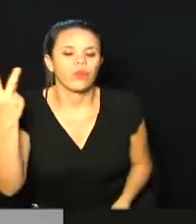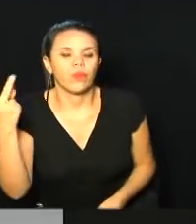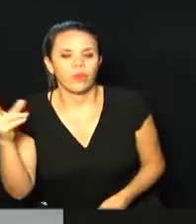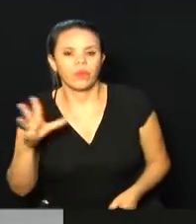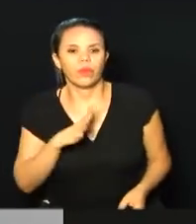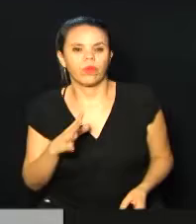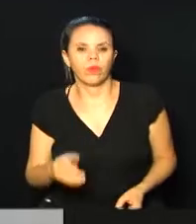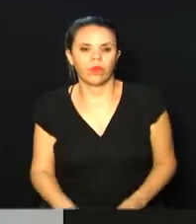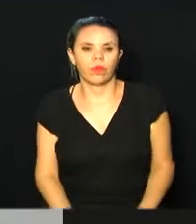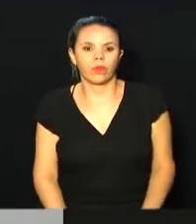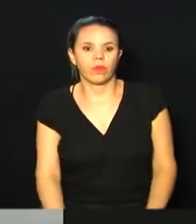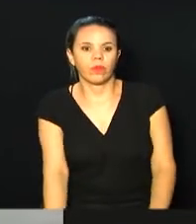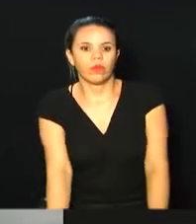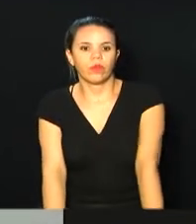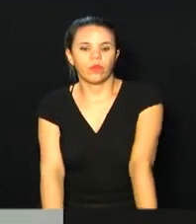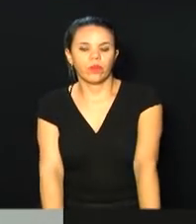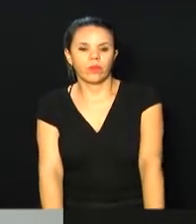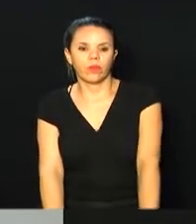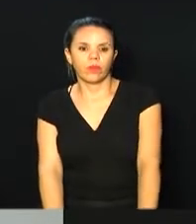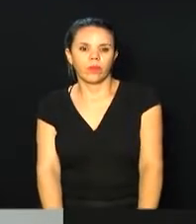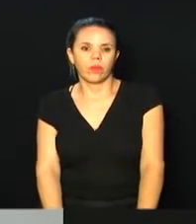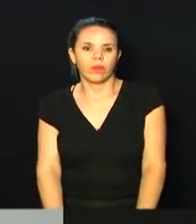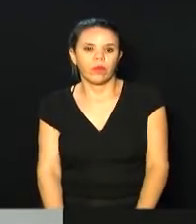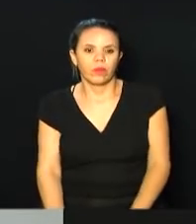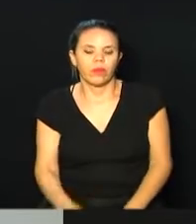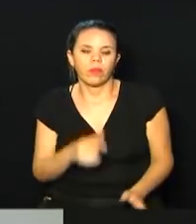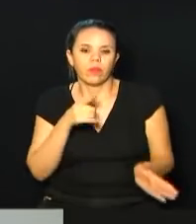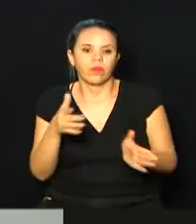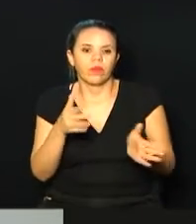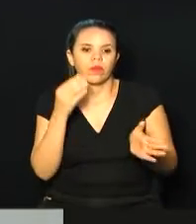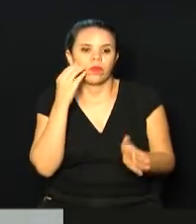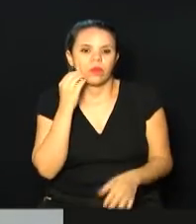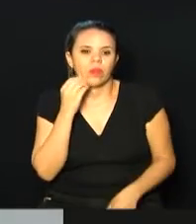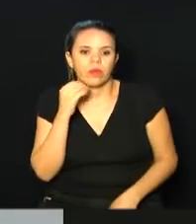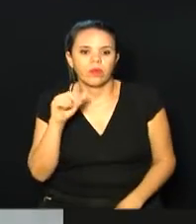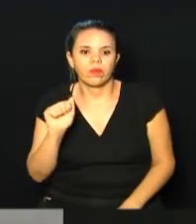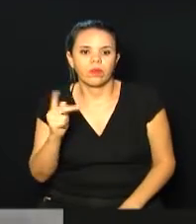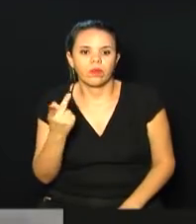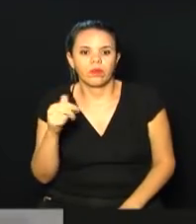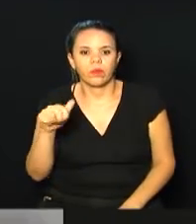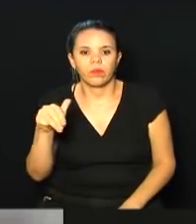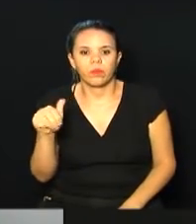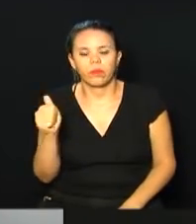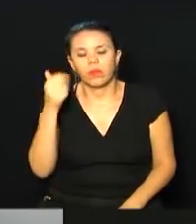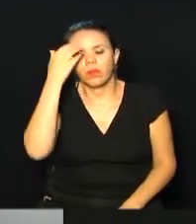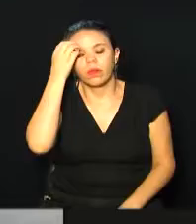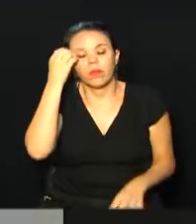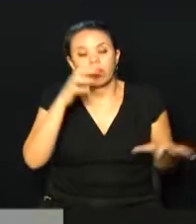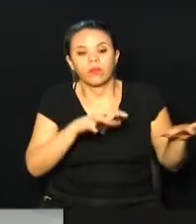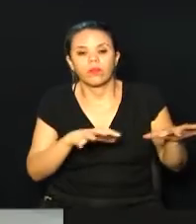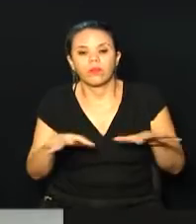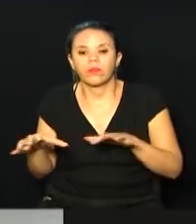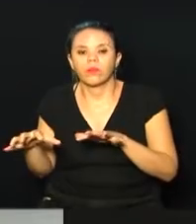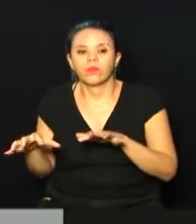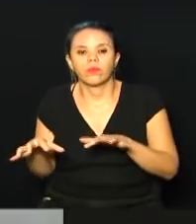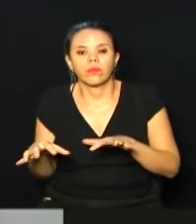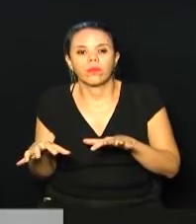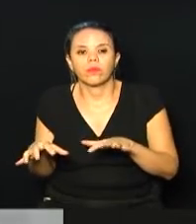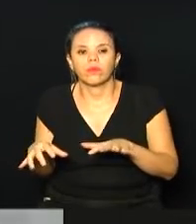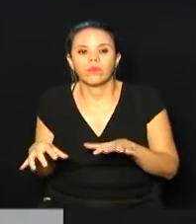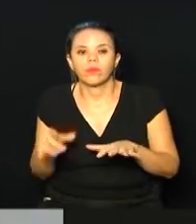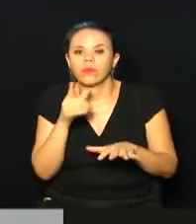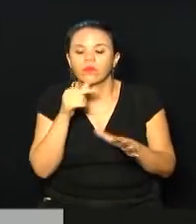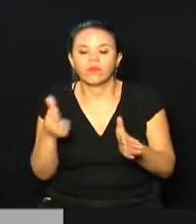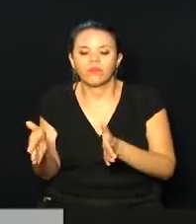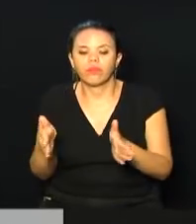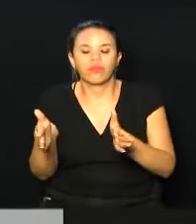É o que nós chamamos de cabeceira do Anhuma. chove muito ali, é uma cabeceira